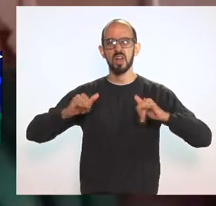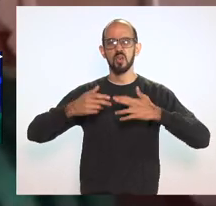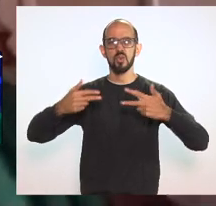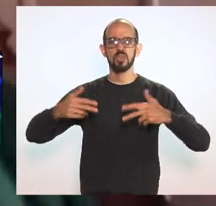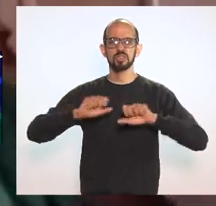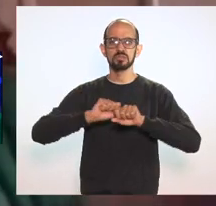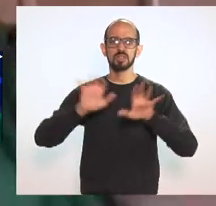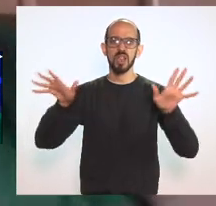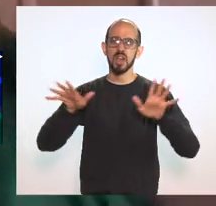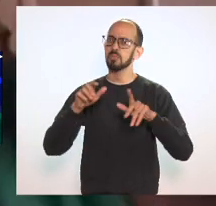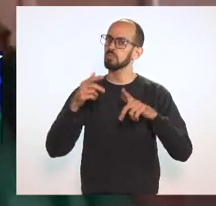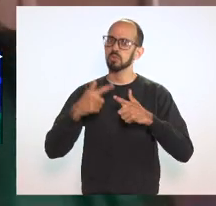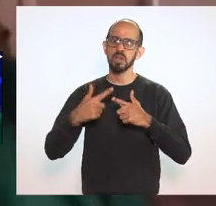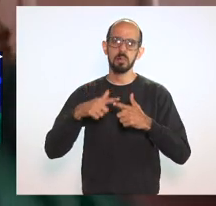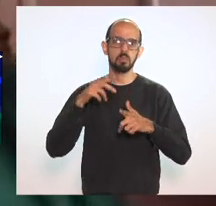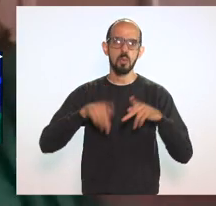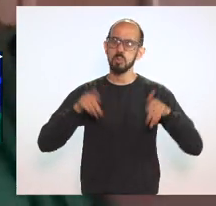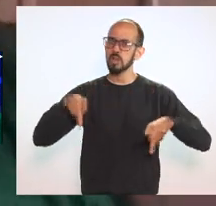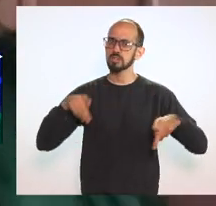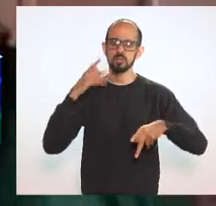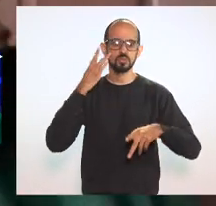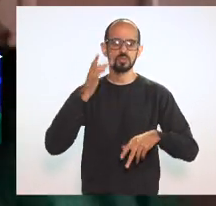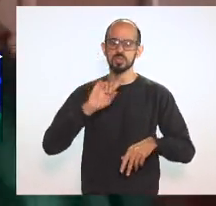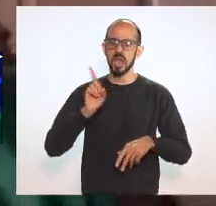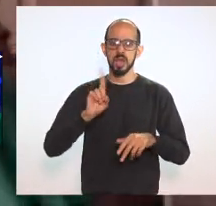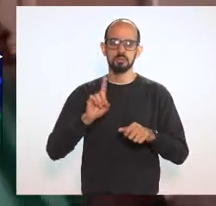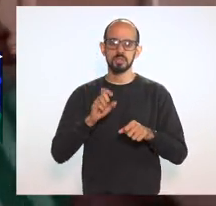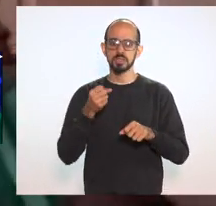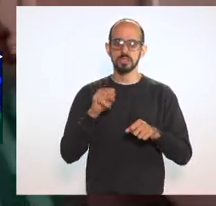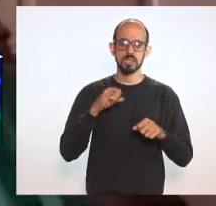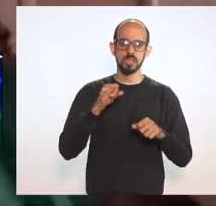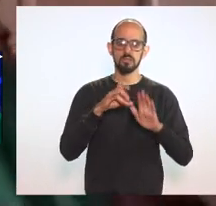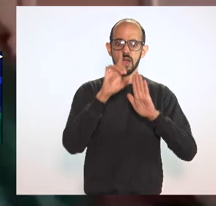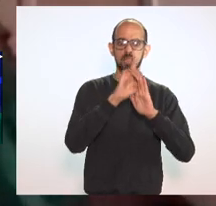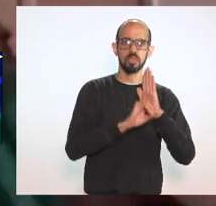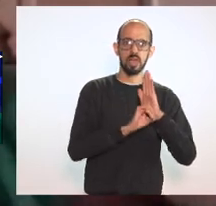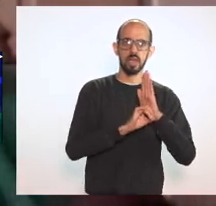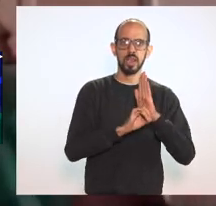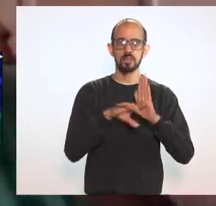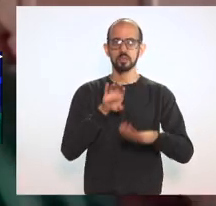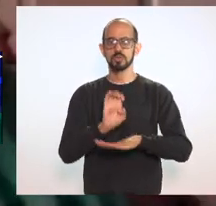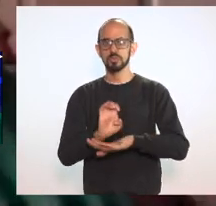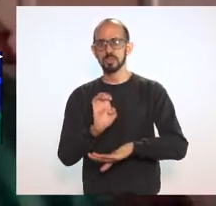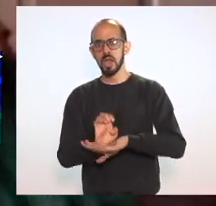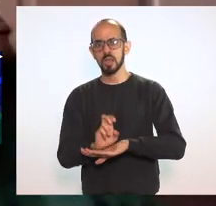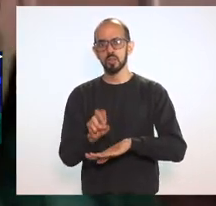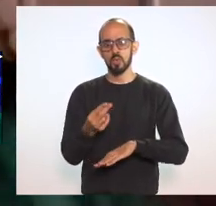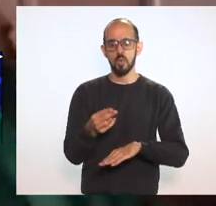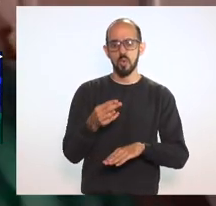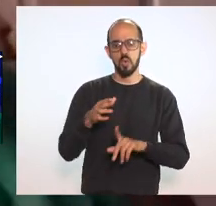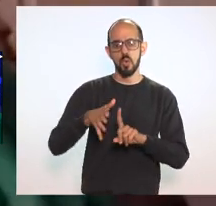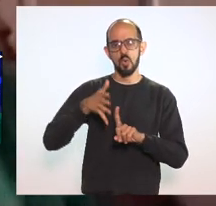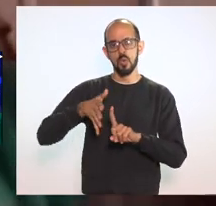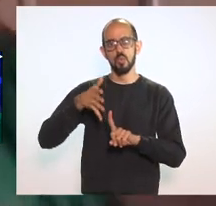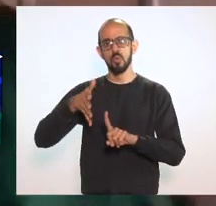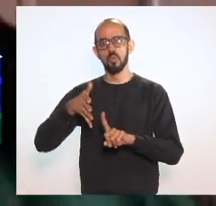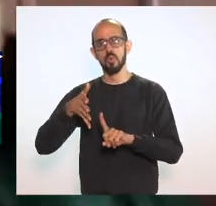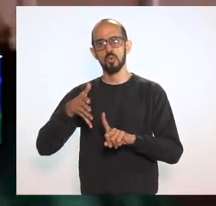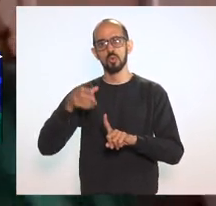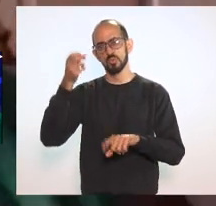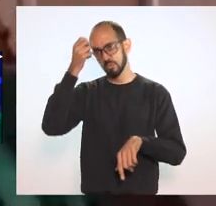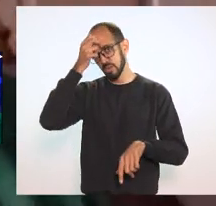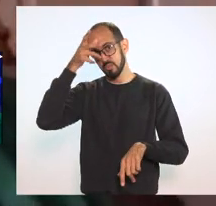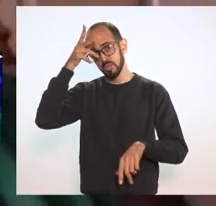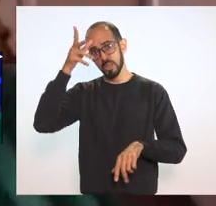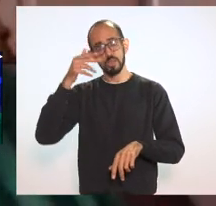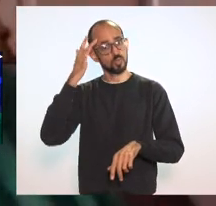não sabe o que fazer gente não sabe se atende o decreto do estado não sabe se atende a falando dos munícipes